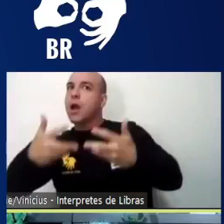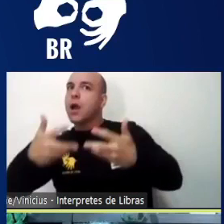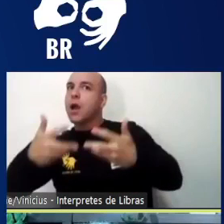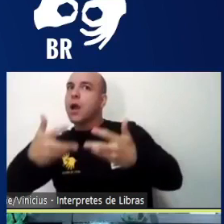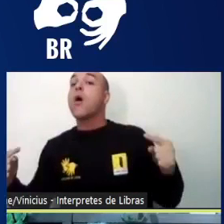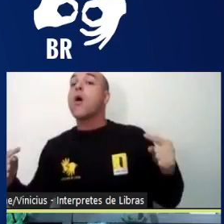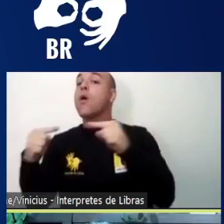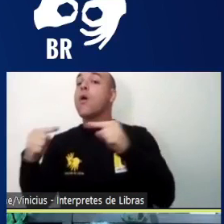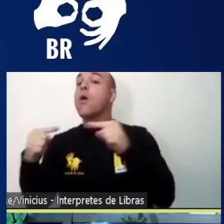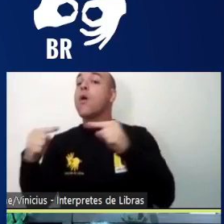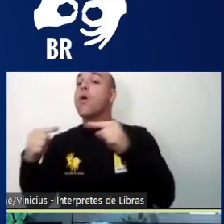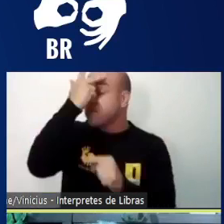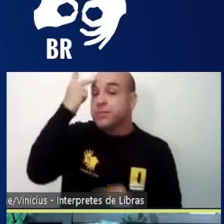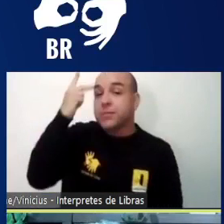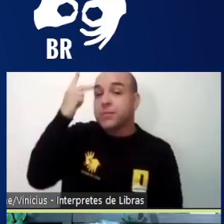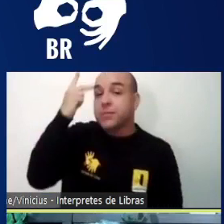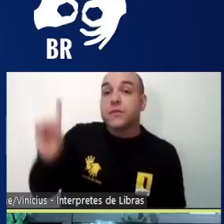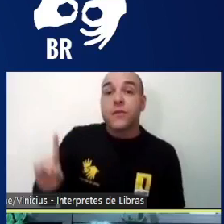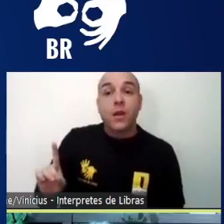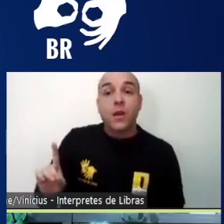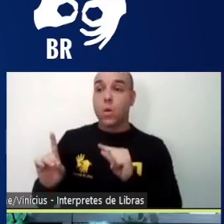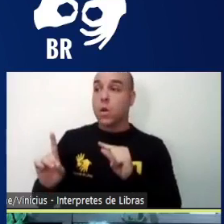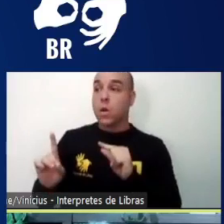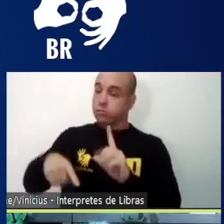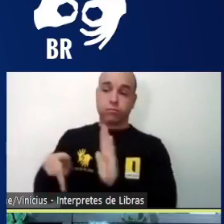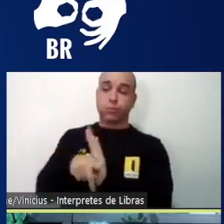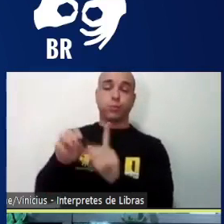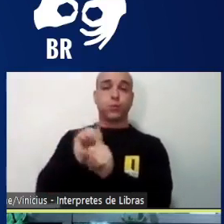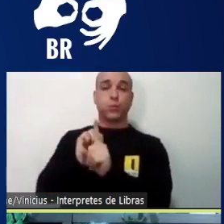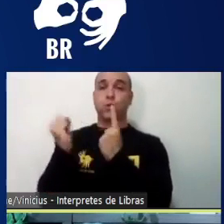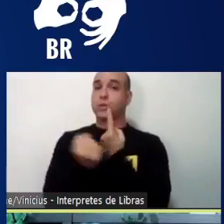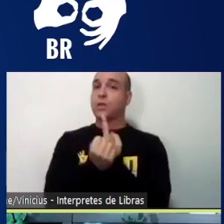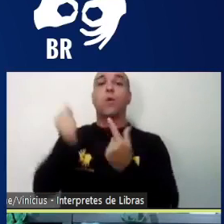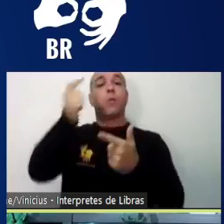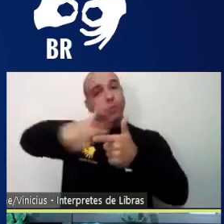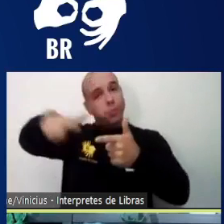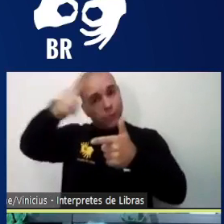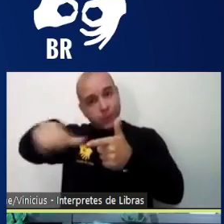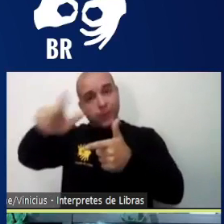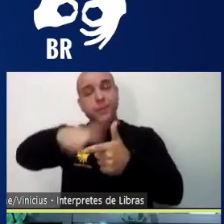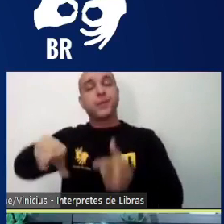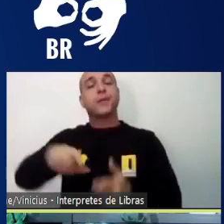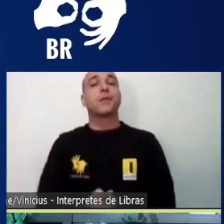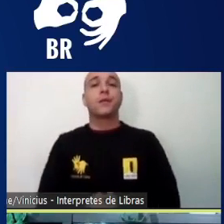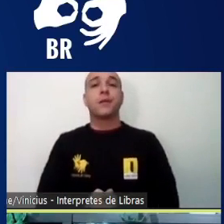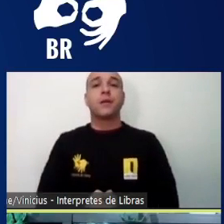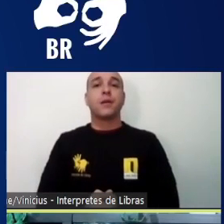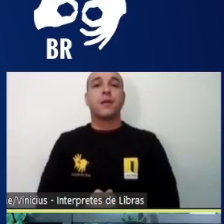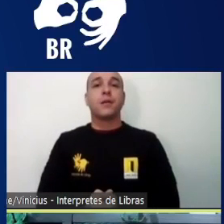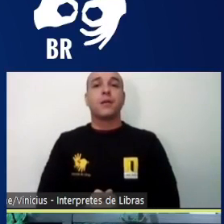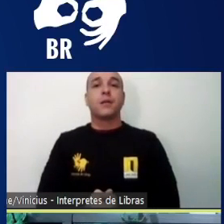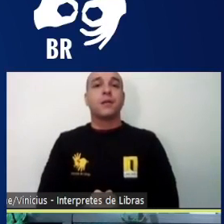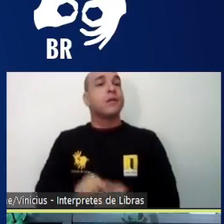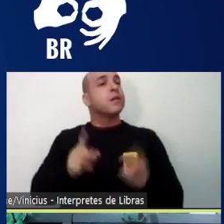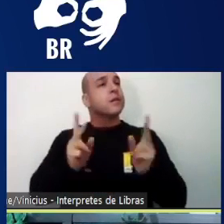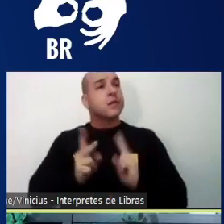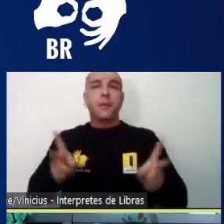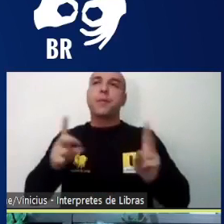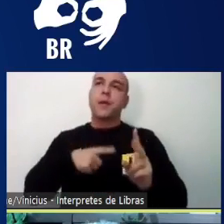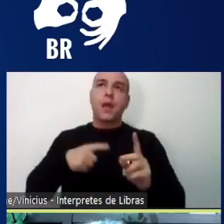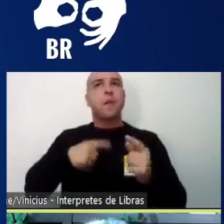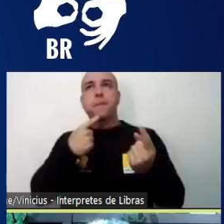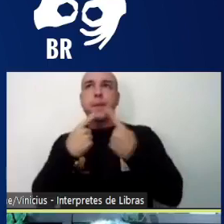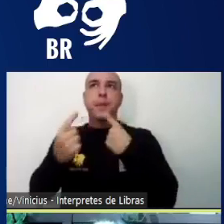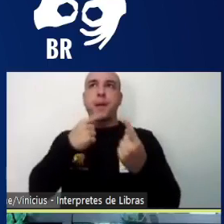é em grande parte o problema social. O propósito sempre é de abrir uma discussão sobre